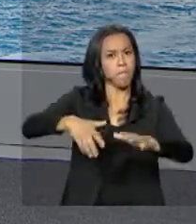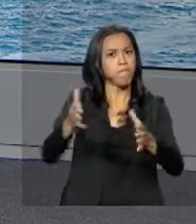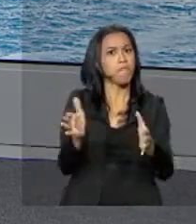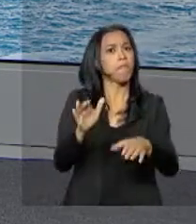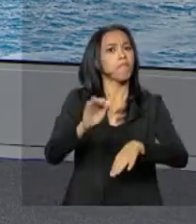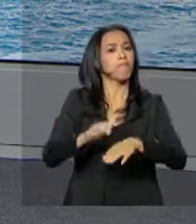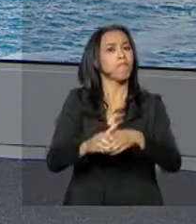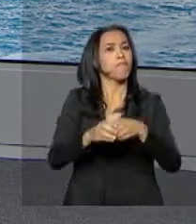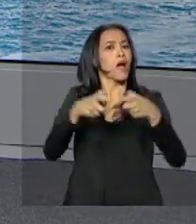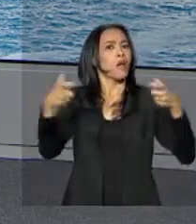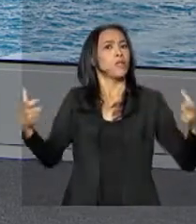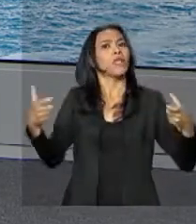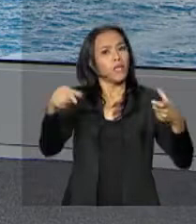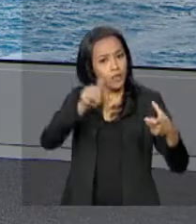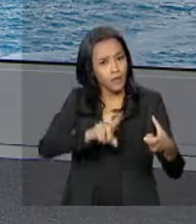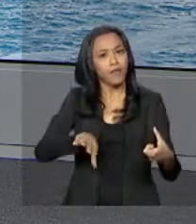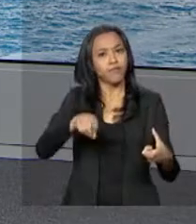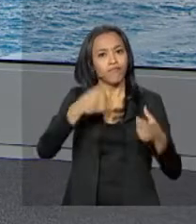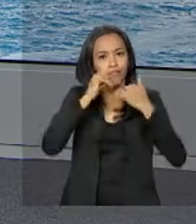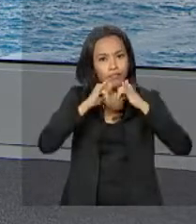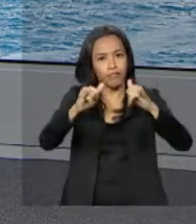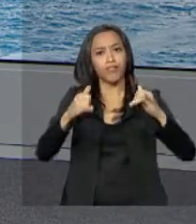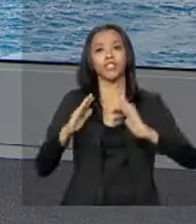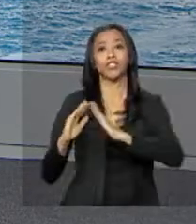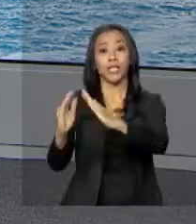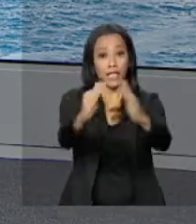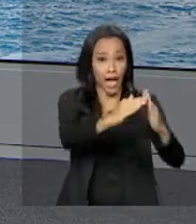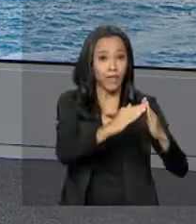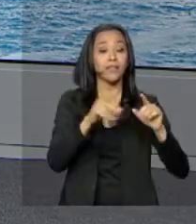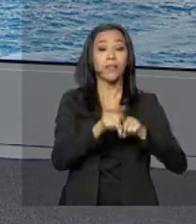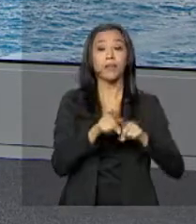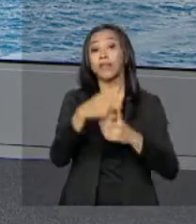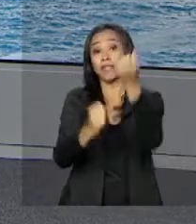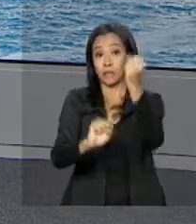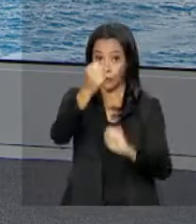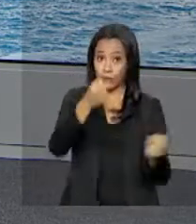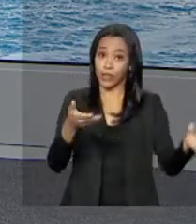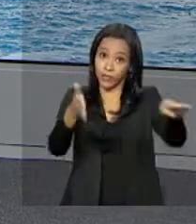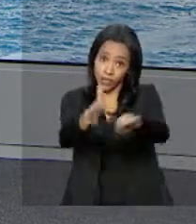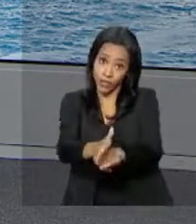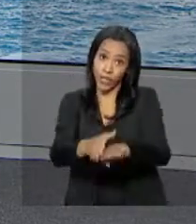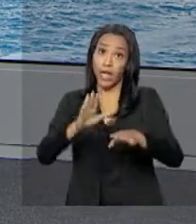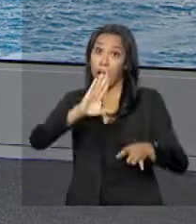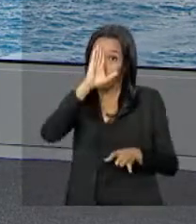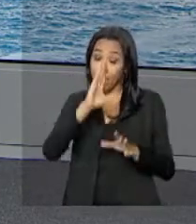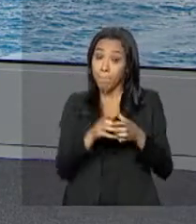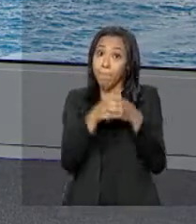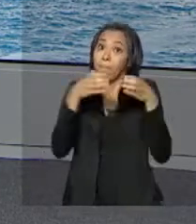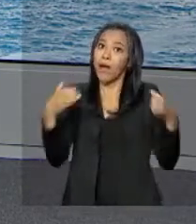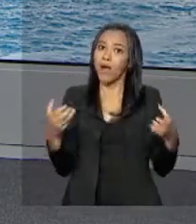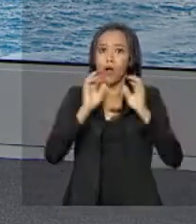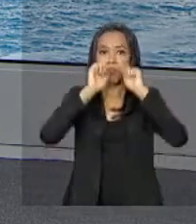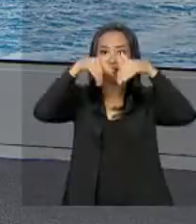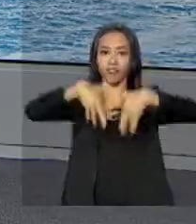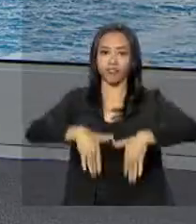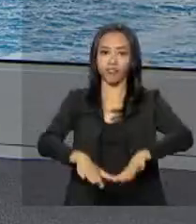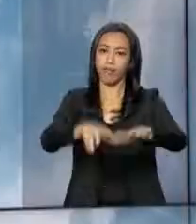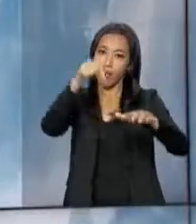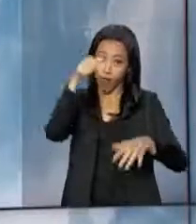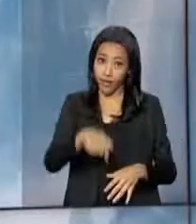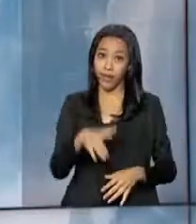da energia que chega às indústrias e às casas. A maior hidrelétrica do mundo está aqui no Brasil, em Foz do